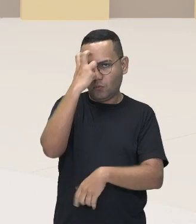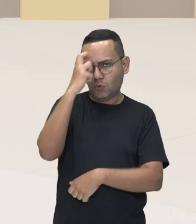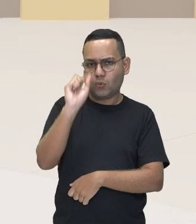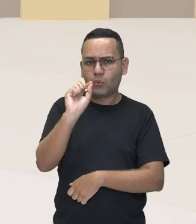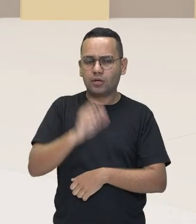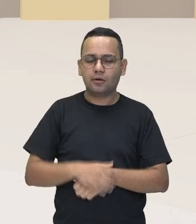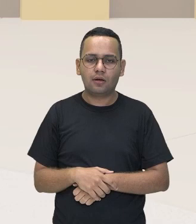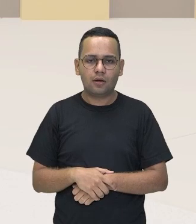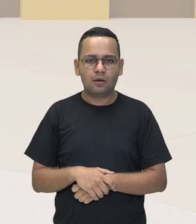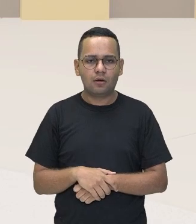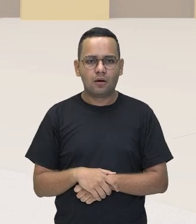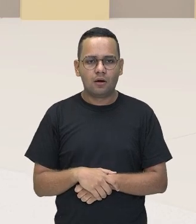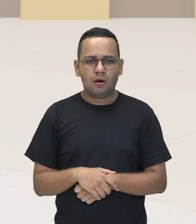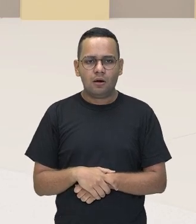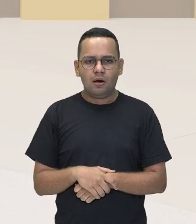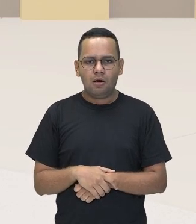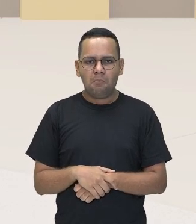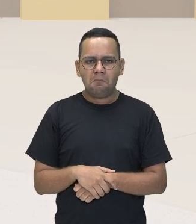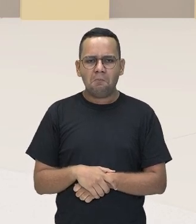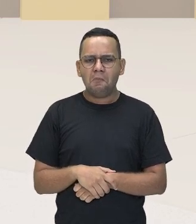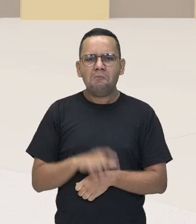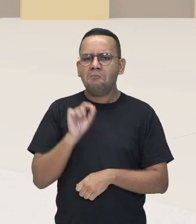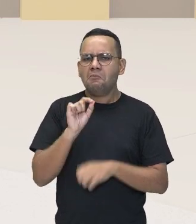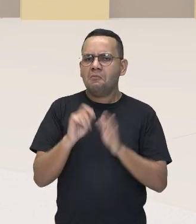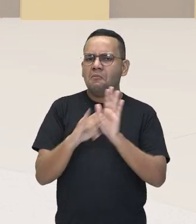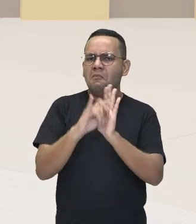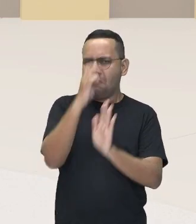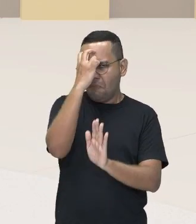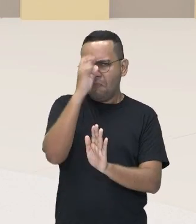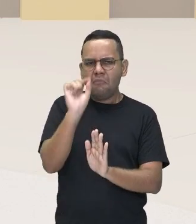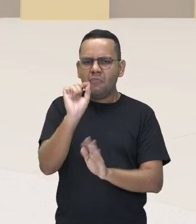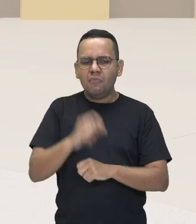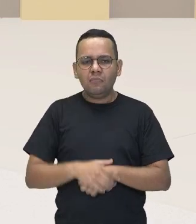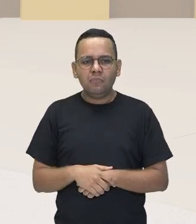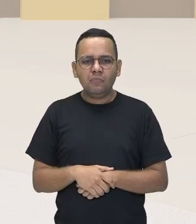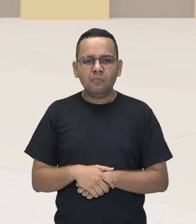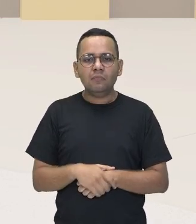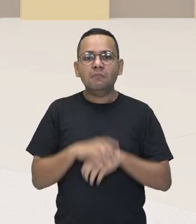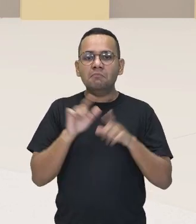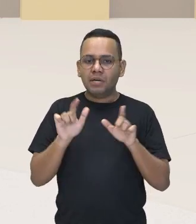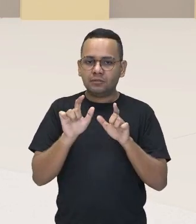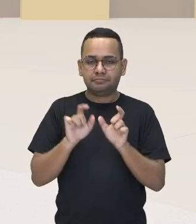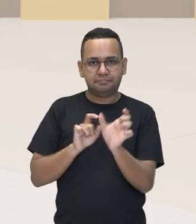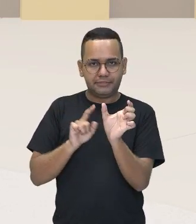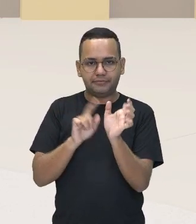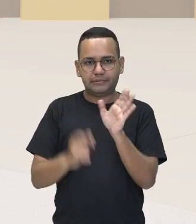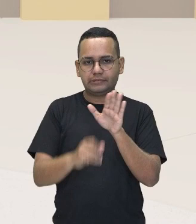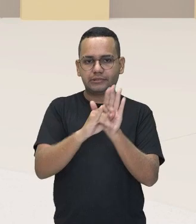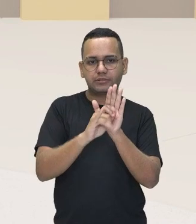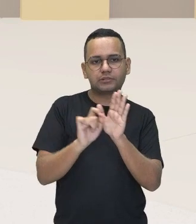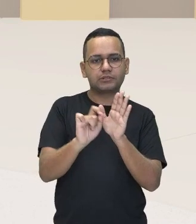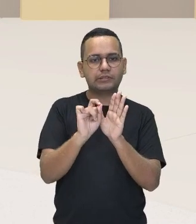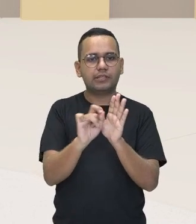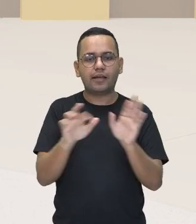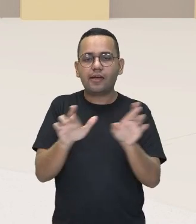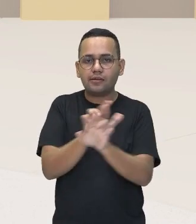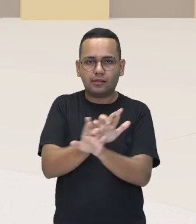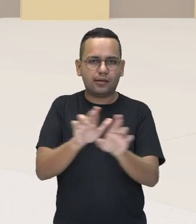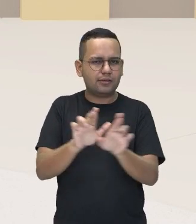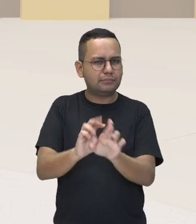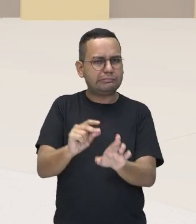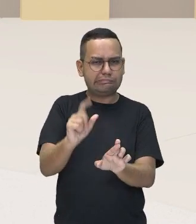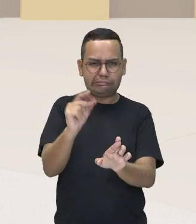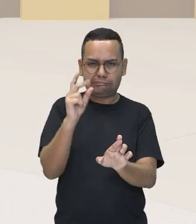comigo, olha só. Então, o que é a identidade cultural? A palavra identidade está associada